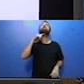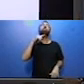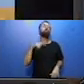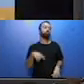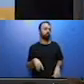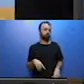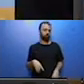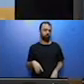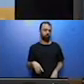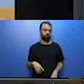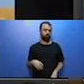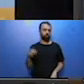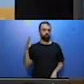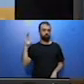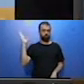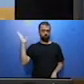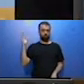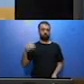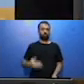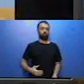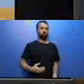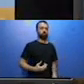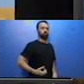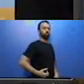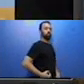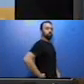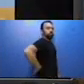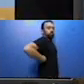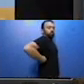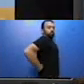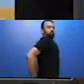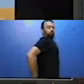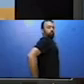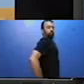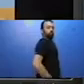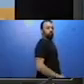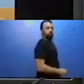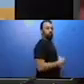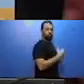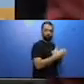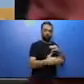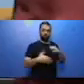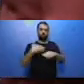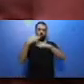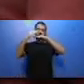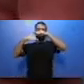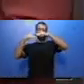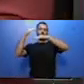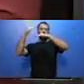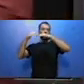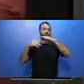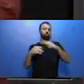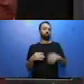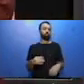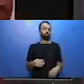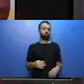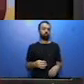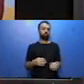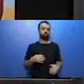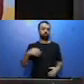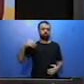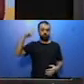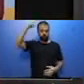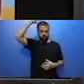correto. A postura na evolução da espécie humana. Começando pelos macacos, né?